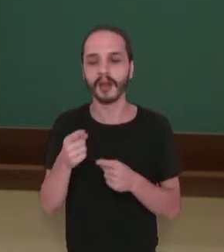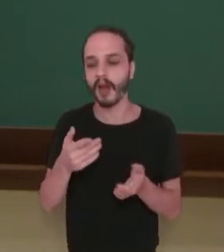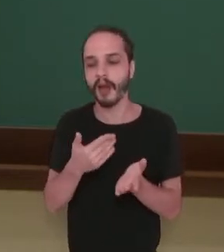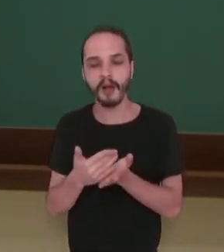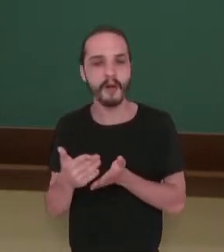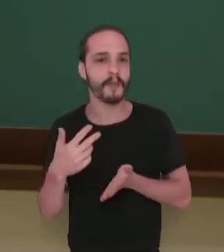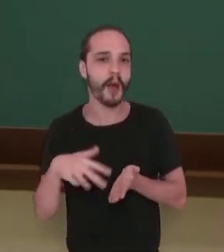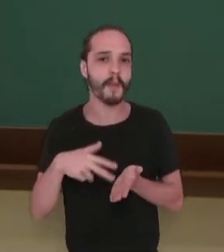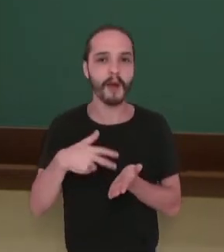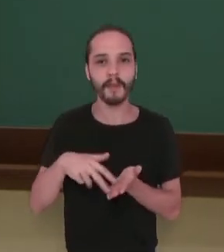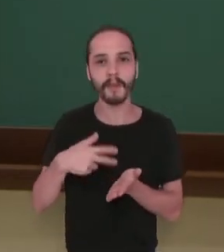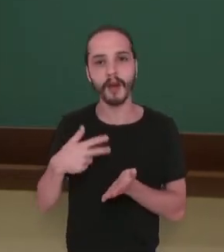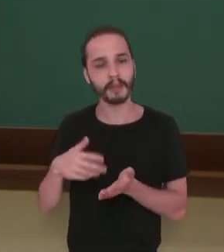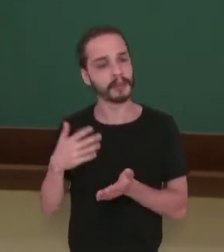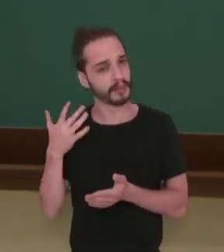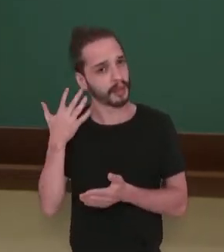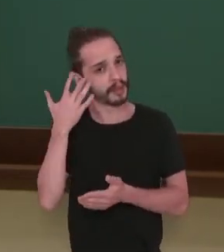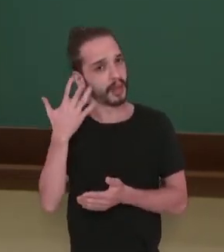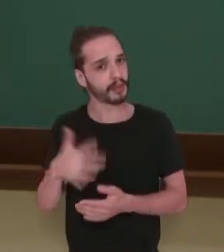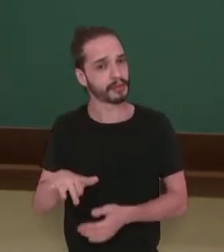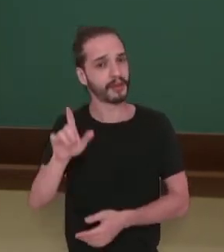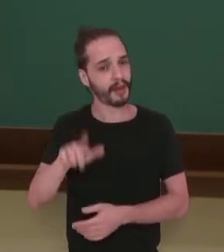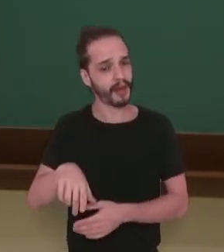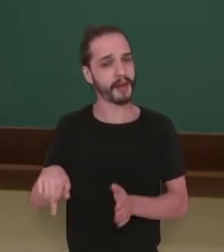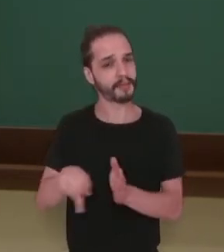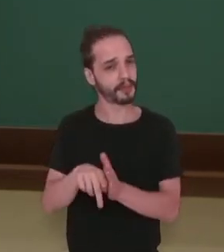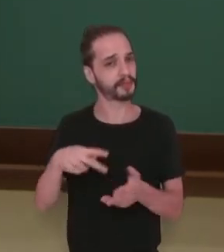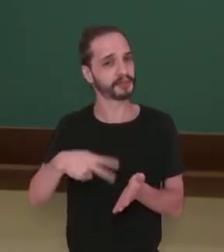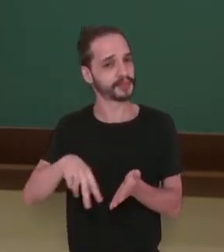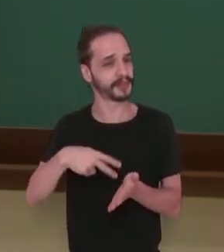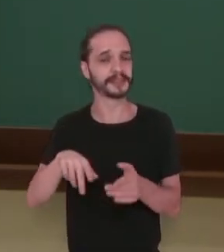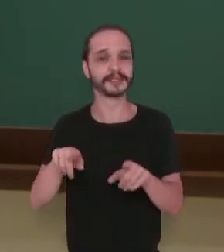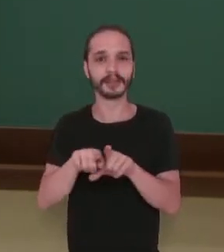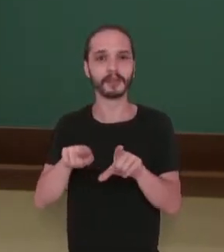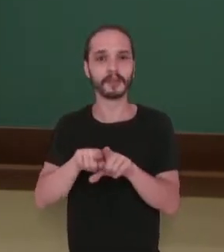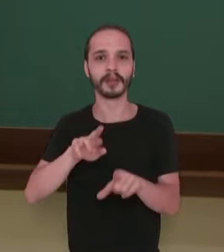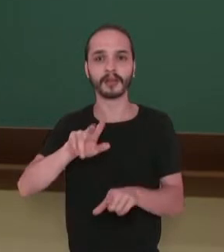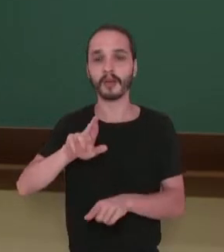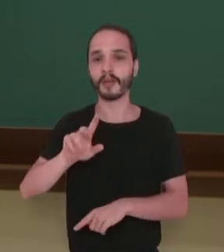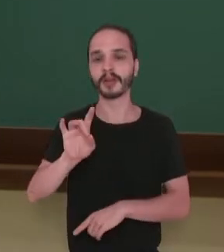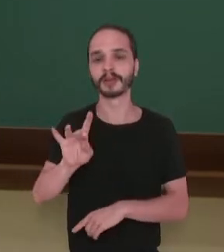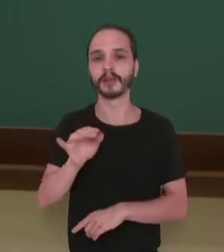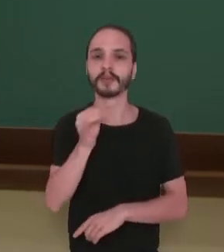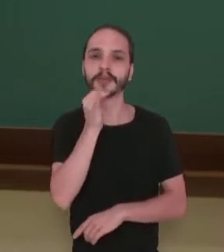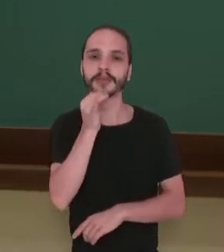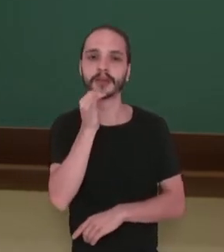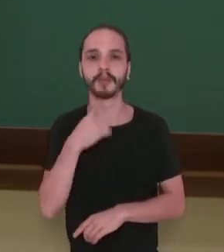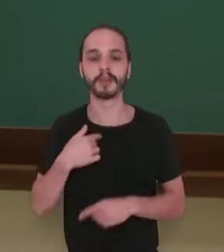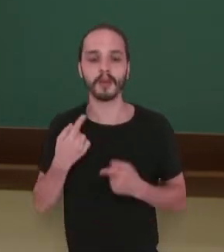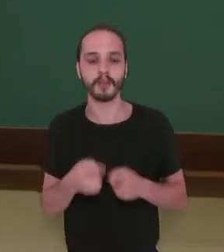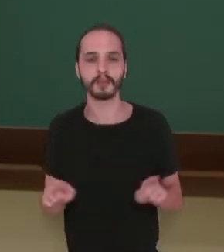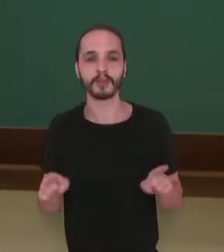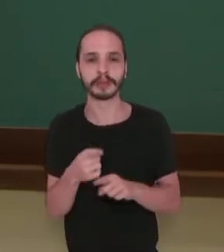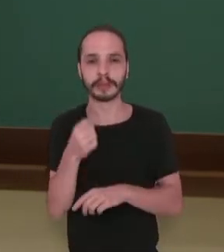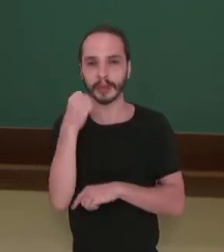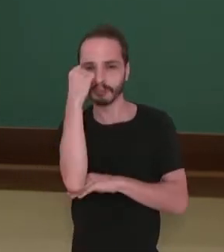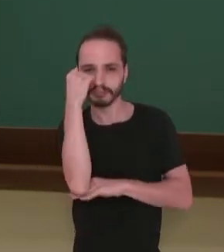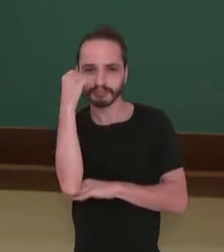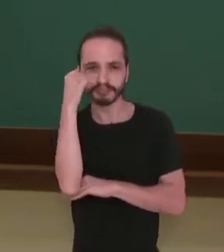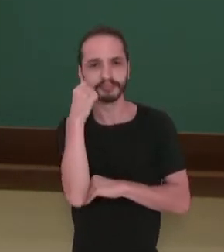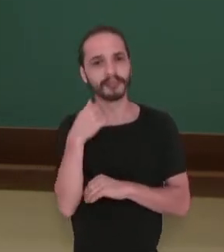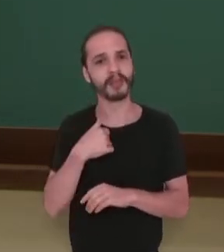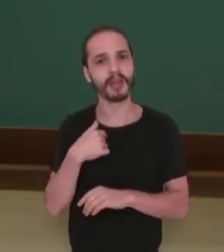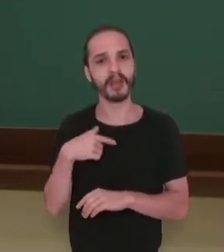começa, né? Isso também pode ser considerado uma dança, não só o fato, por exemplo, eu ouvi uma música sertaneja lá,